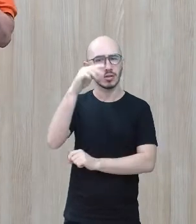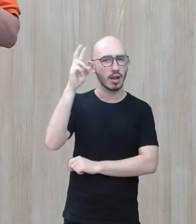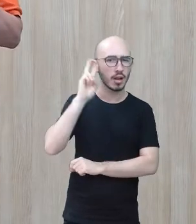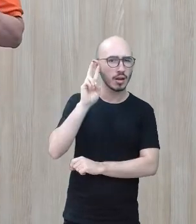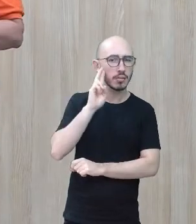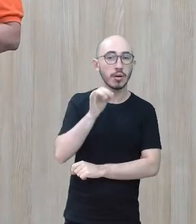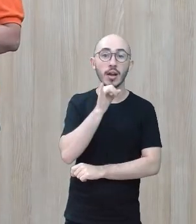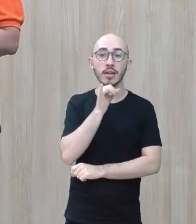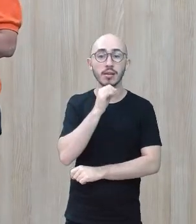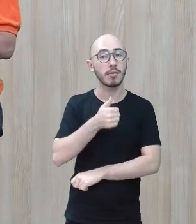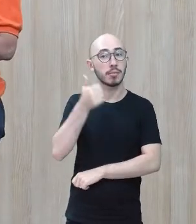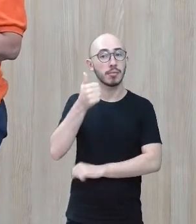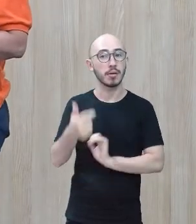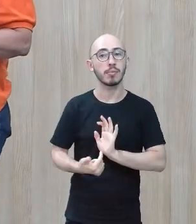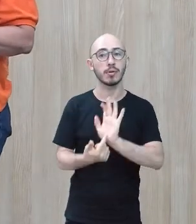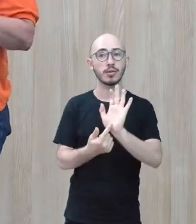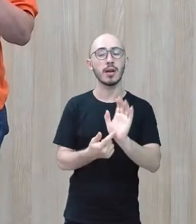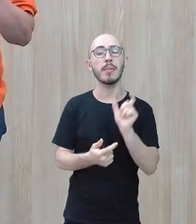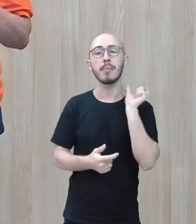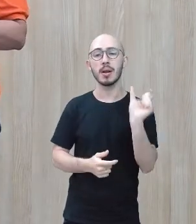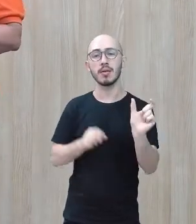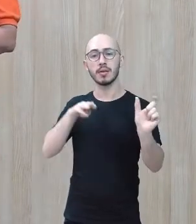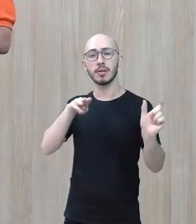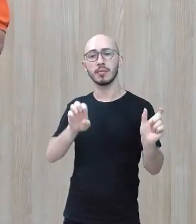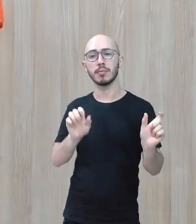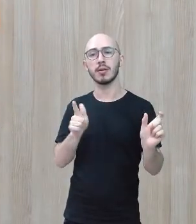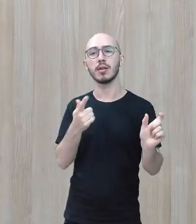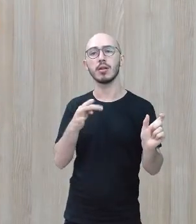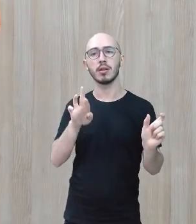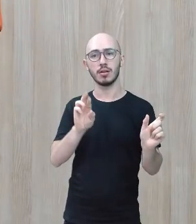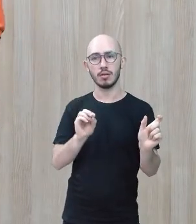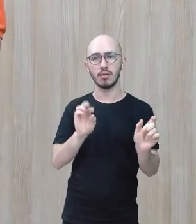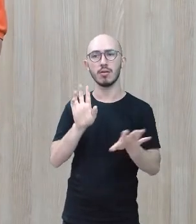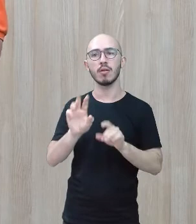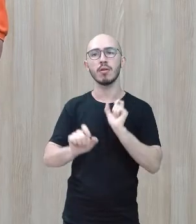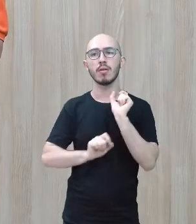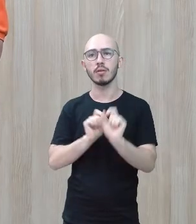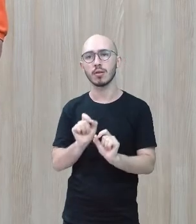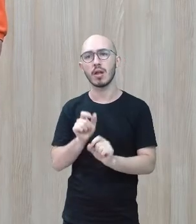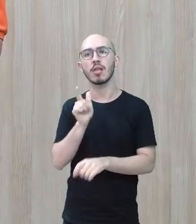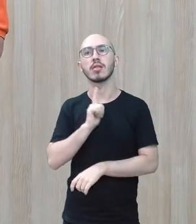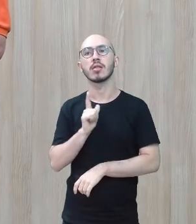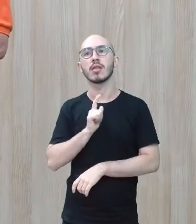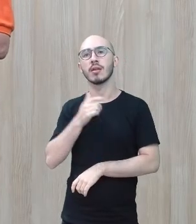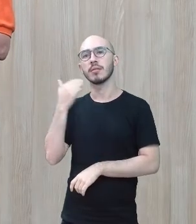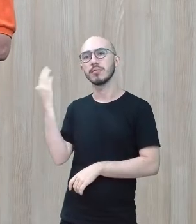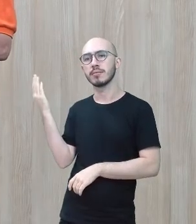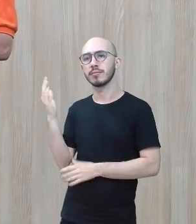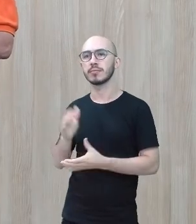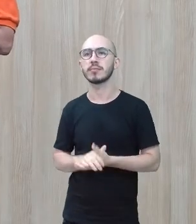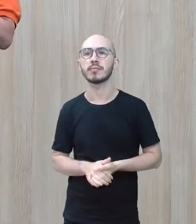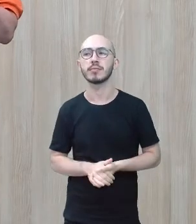palavra melhor era um adjetivo uniforme. Mas aqui nós temos ali, ó,